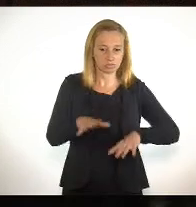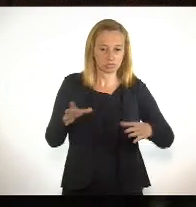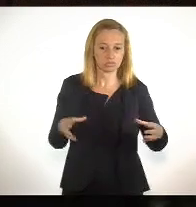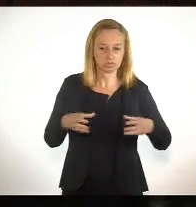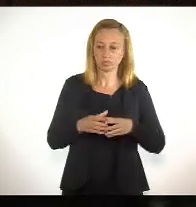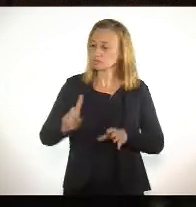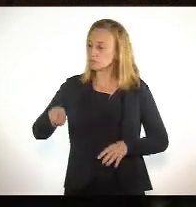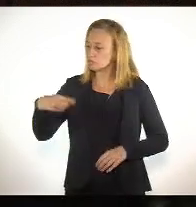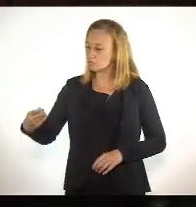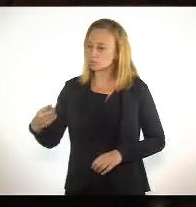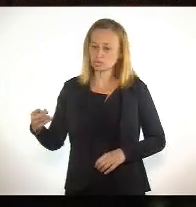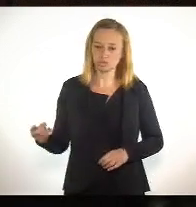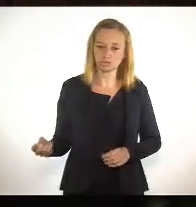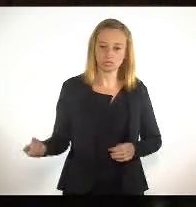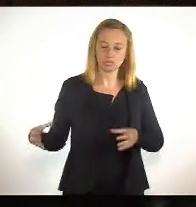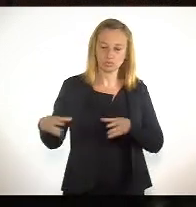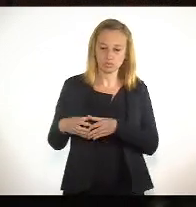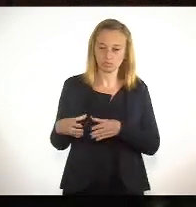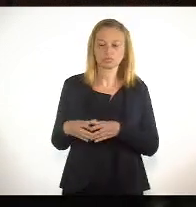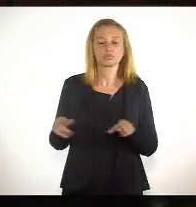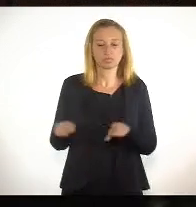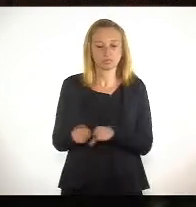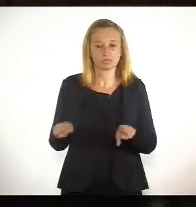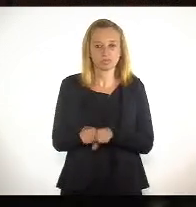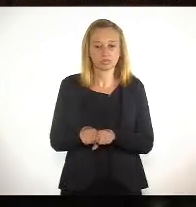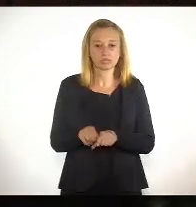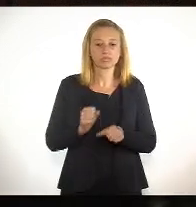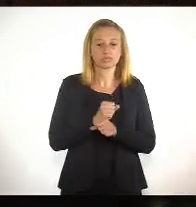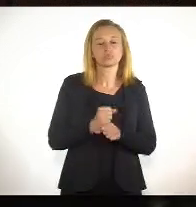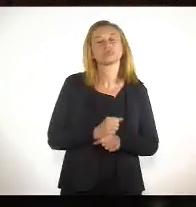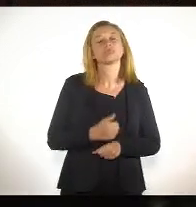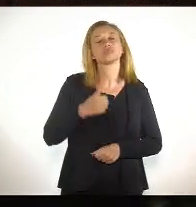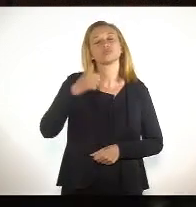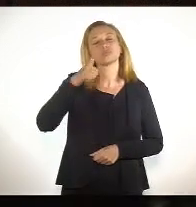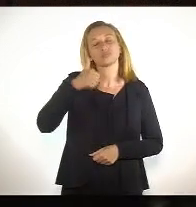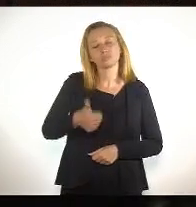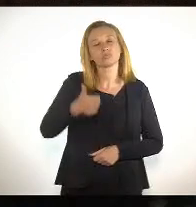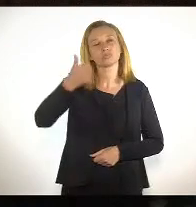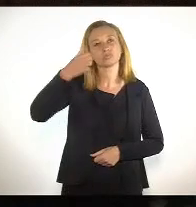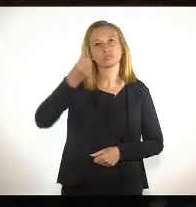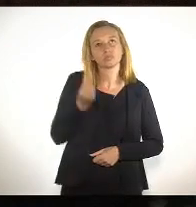lado de outras tropas, também, no ano de